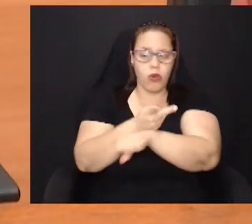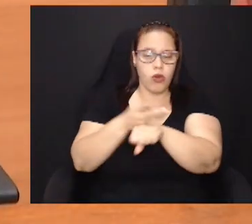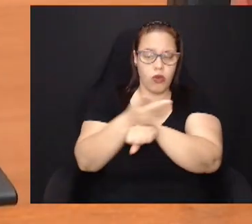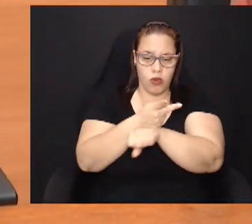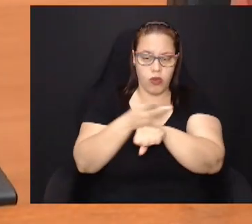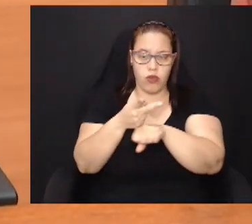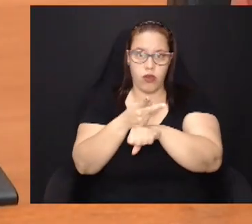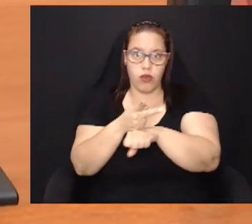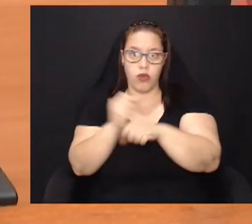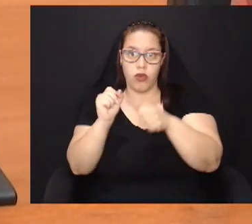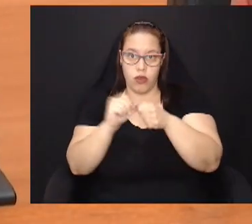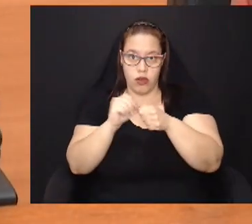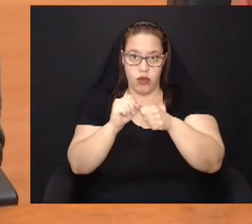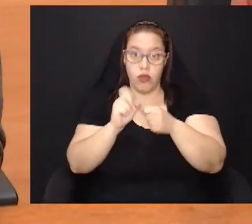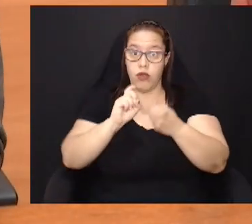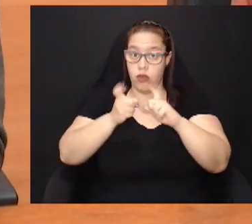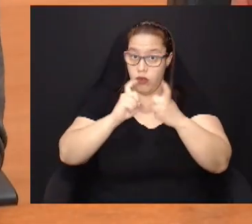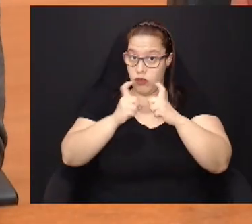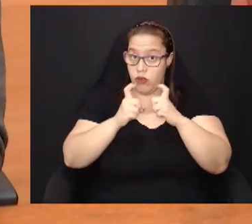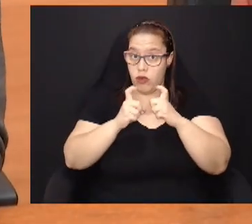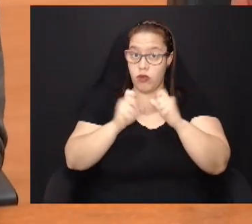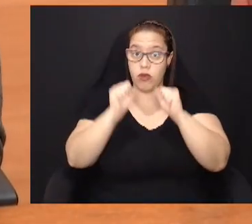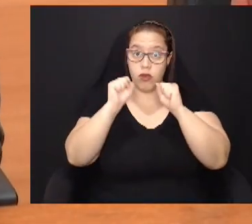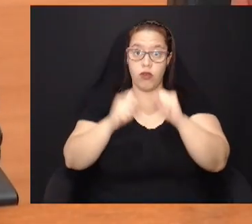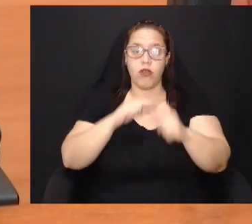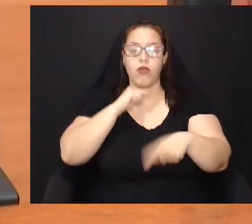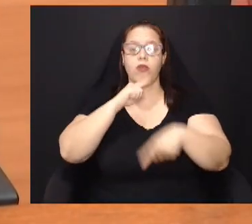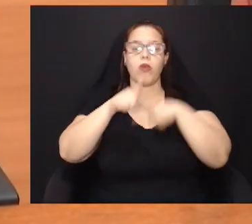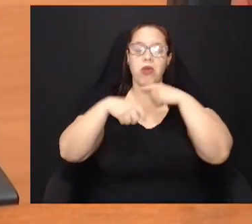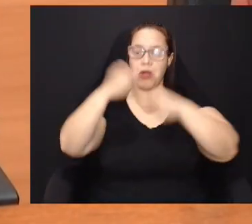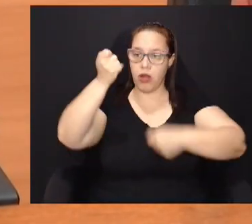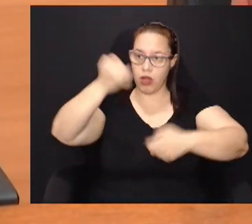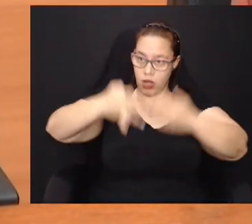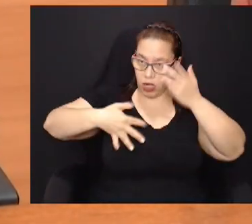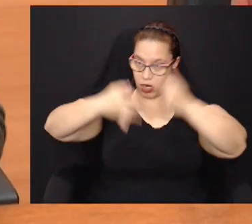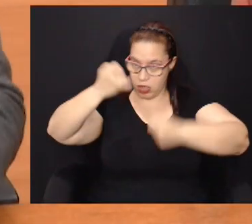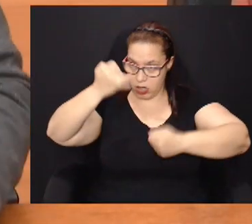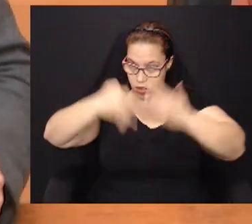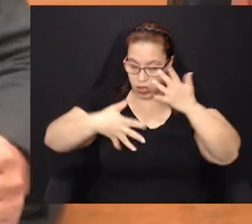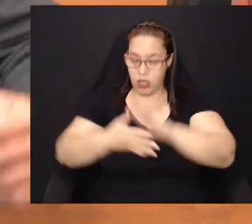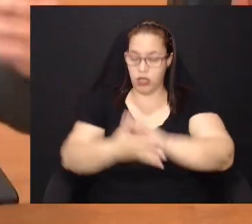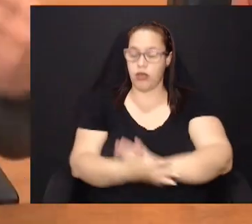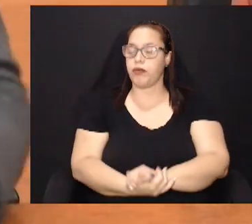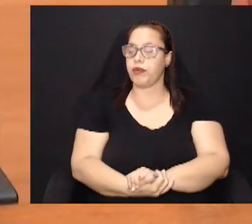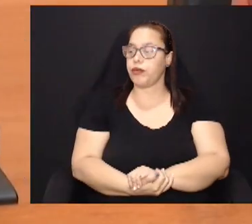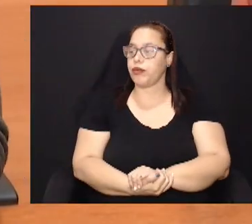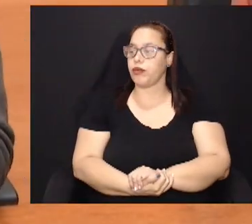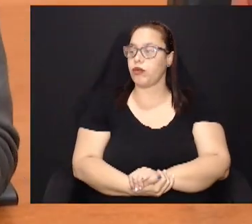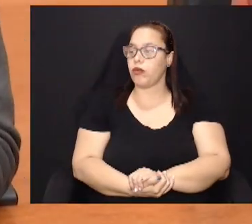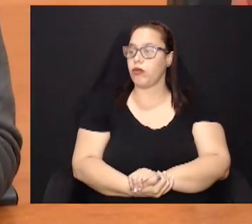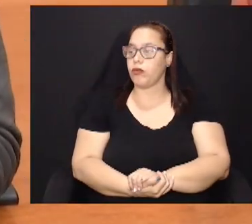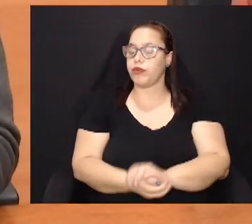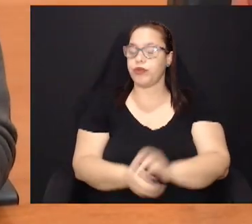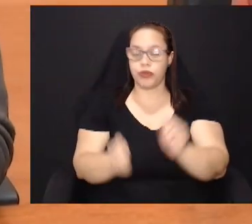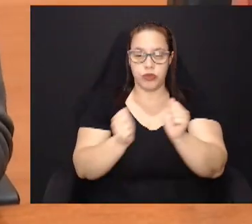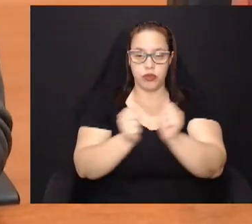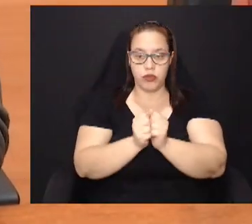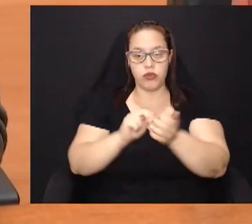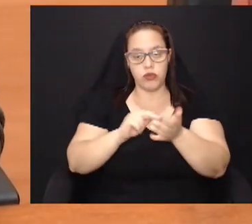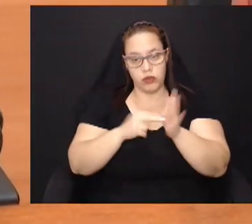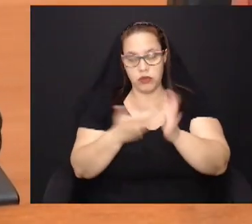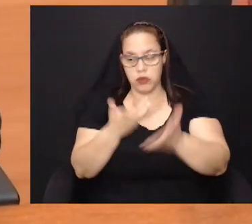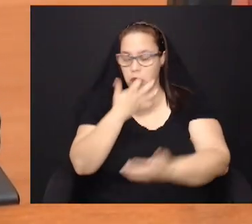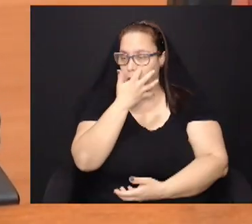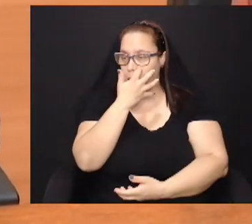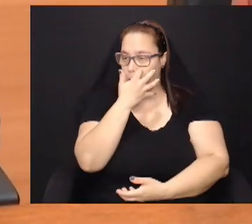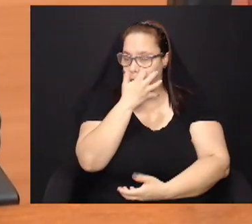resolvemos fazer essa reunião para poder tirar essas dúvidas de vocês e a gente caminhar todo mundo no mesmo sentido aí.